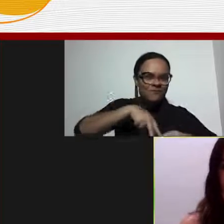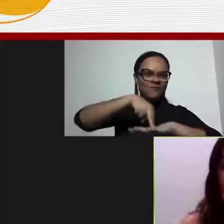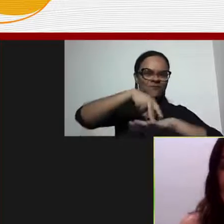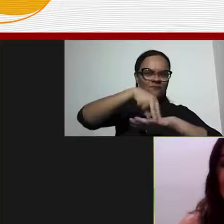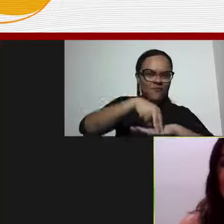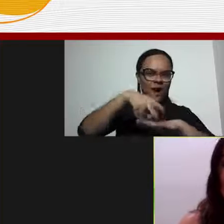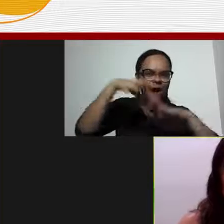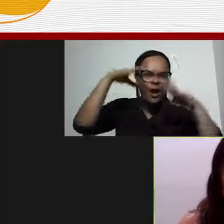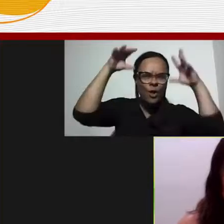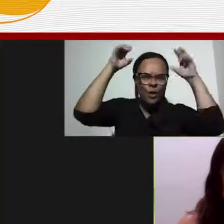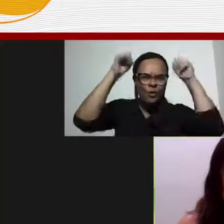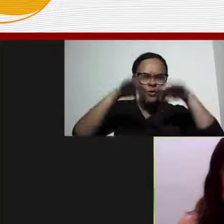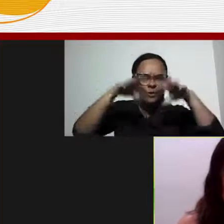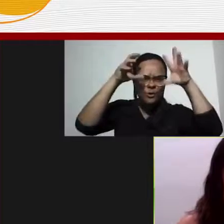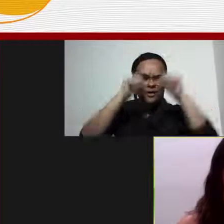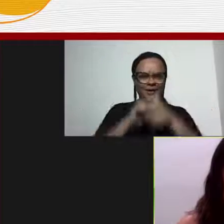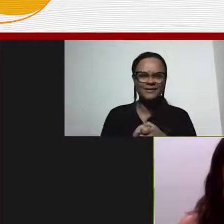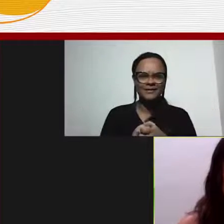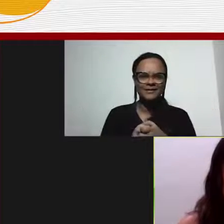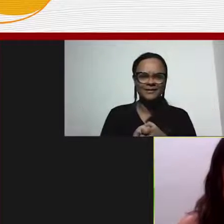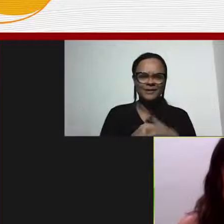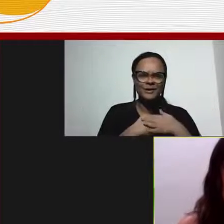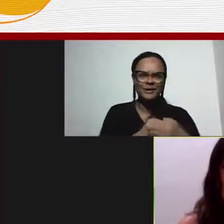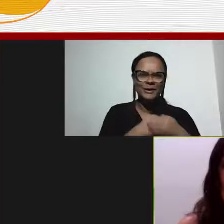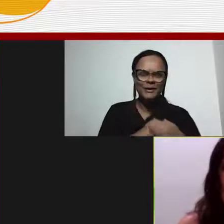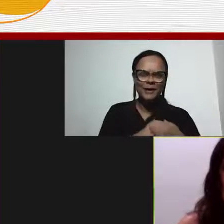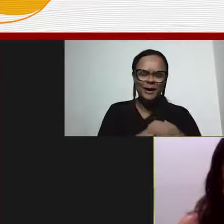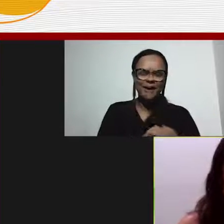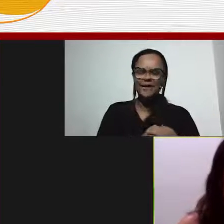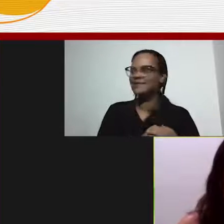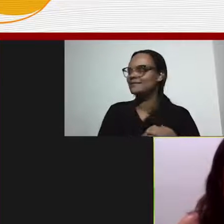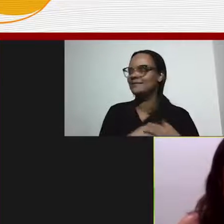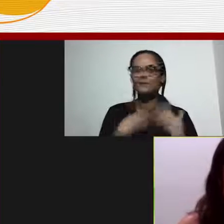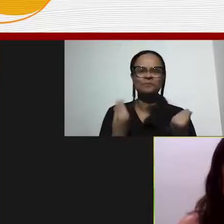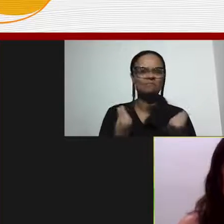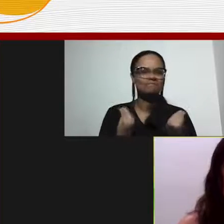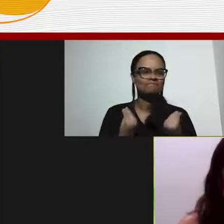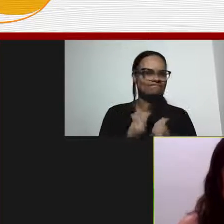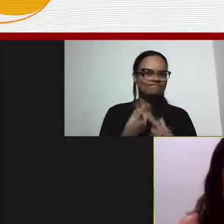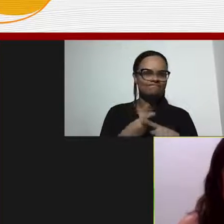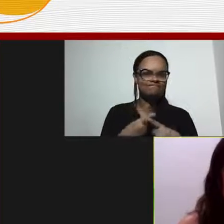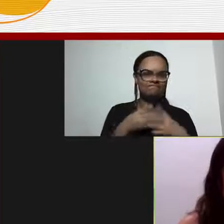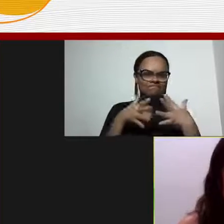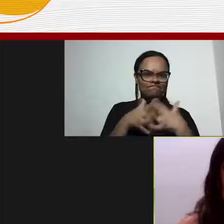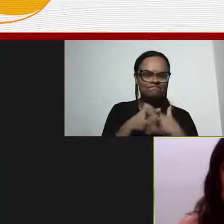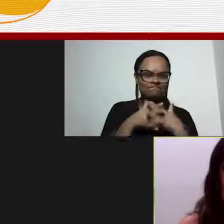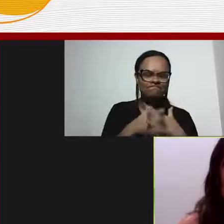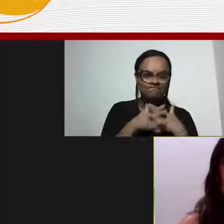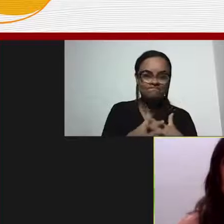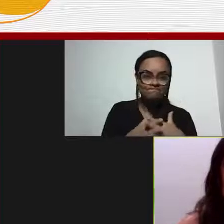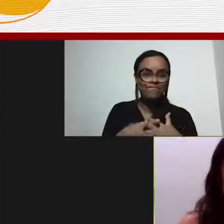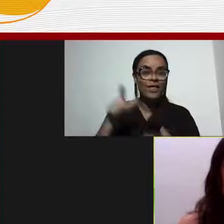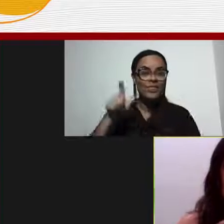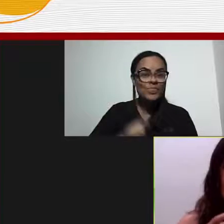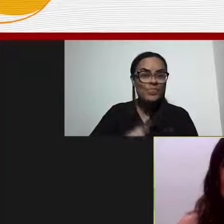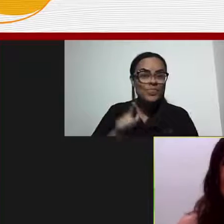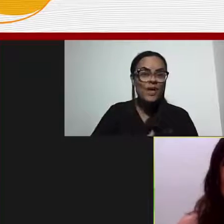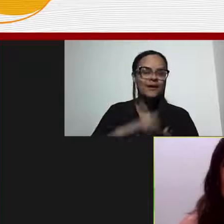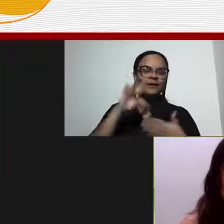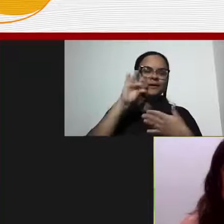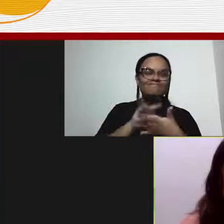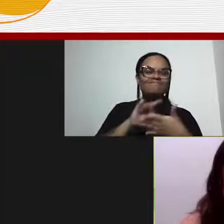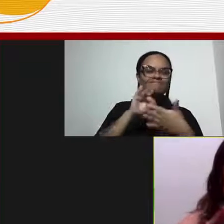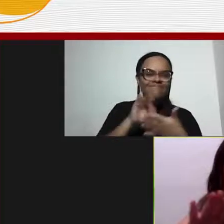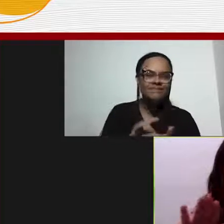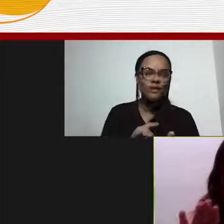chuva, eu estava ali assim com o meu coração tão apertadinho, porque eu sei que a dificuldade, né, além de ter, né,